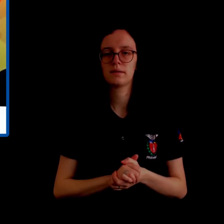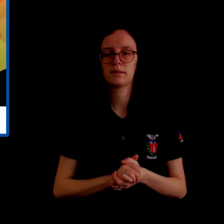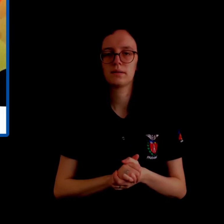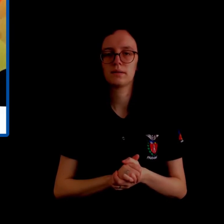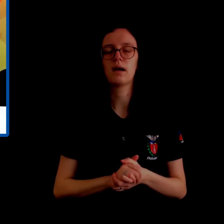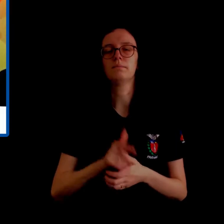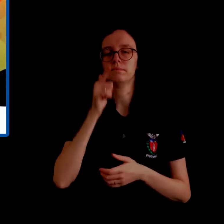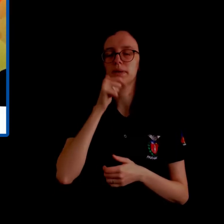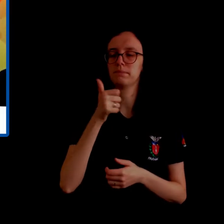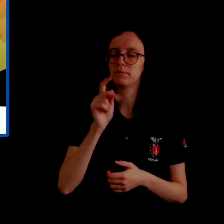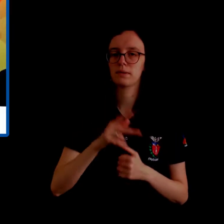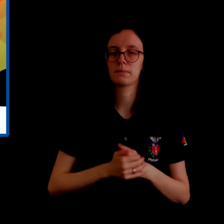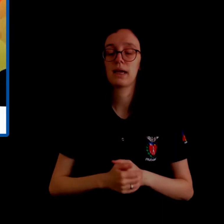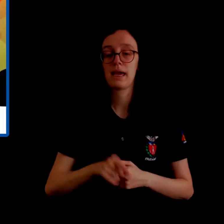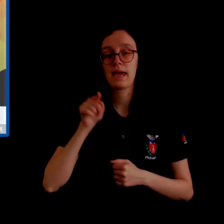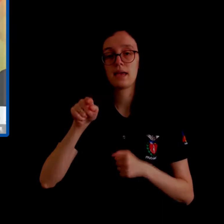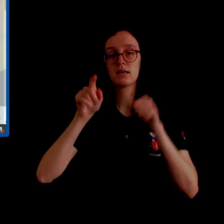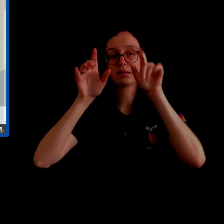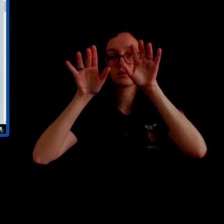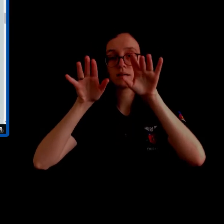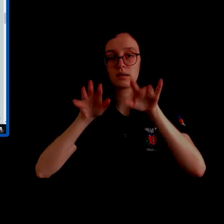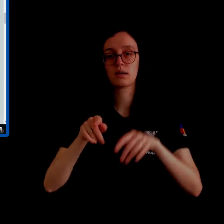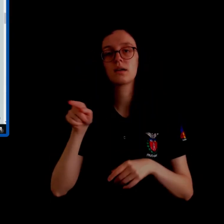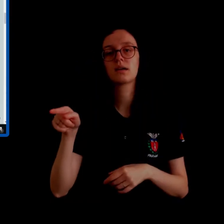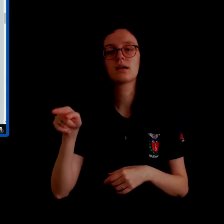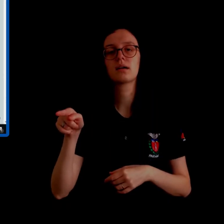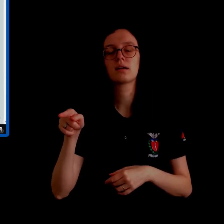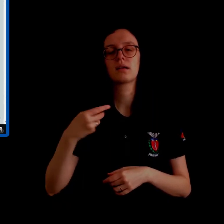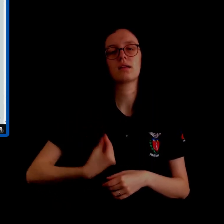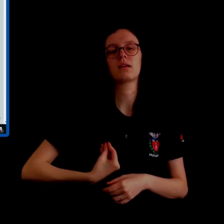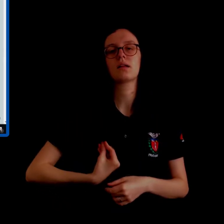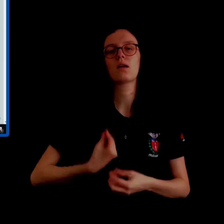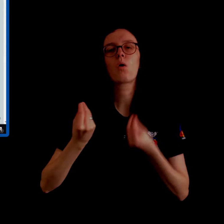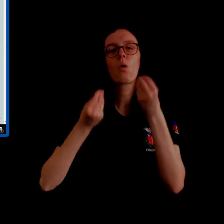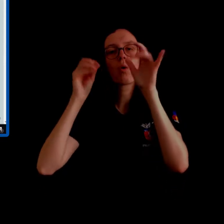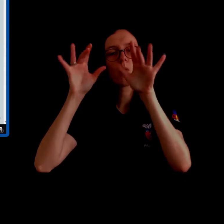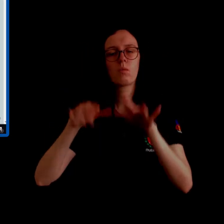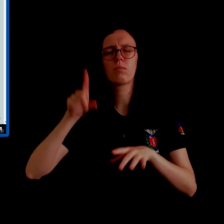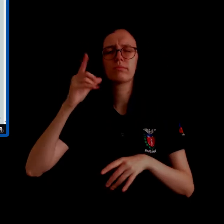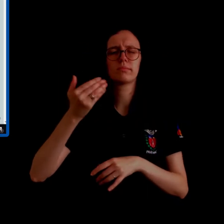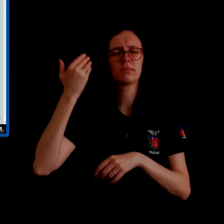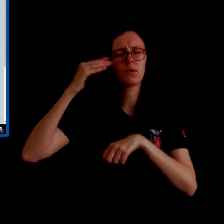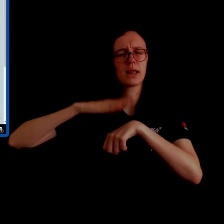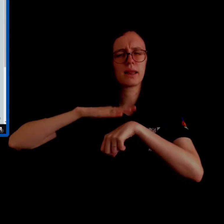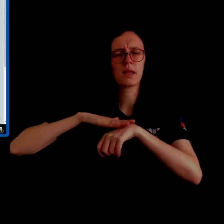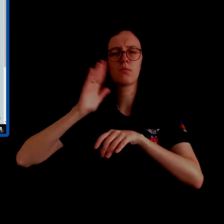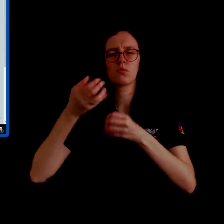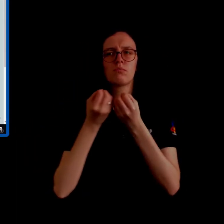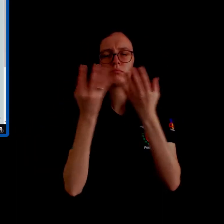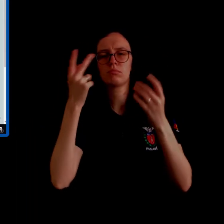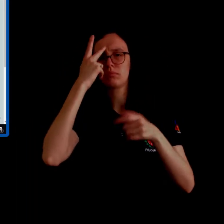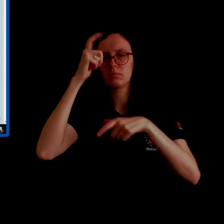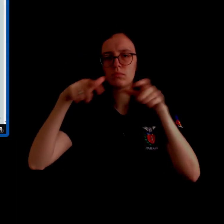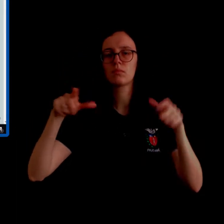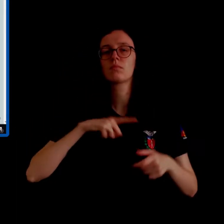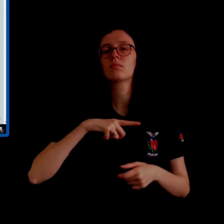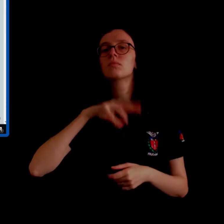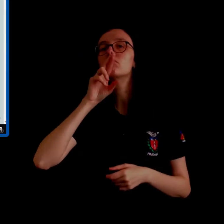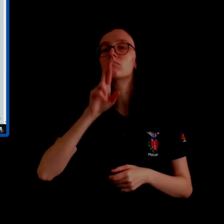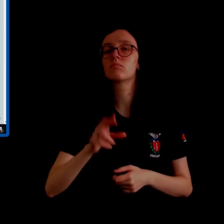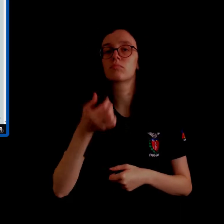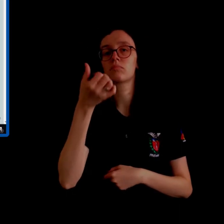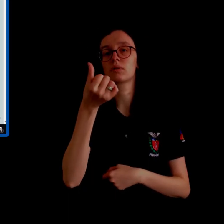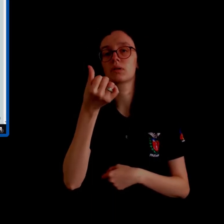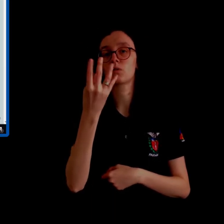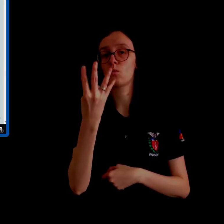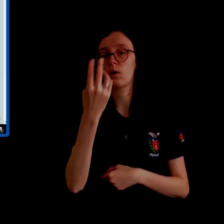formulário, aqui. Esse formulário, ele foi preenchido já há algum tempo para as pessoas e eu tenho aqui 64 respostas